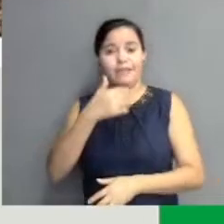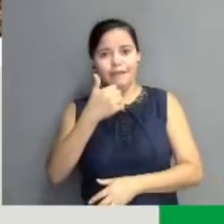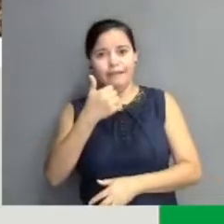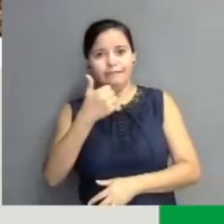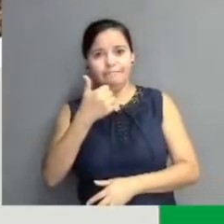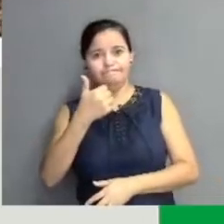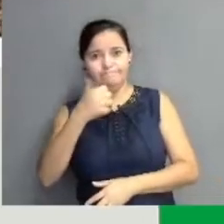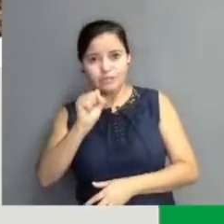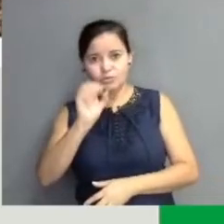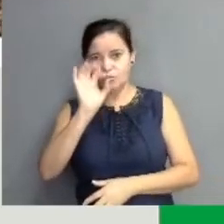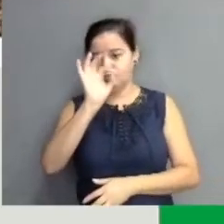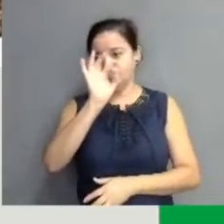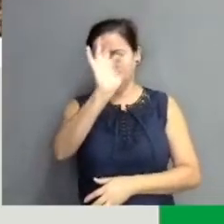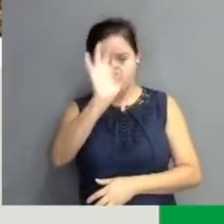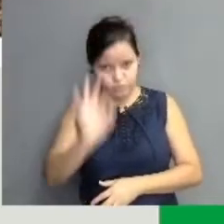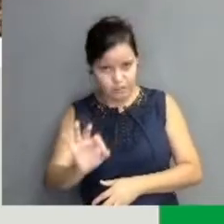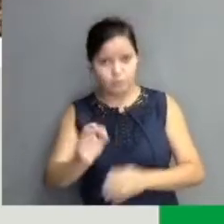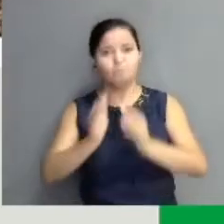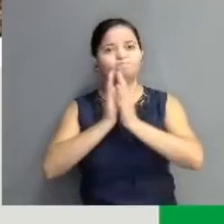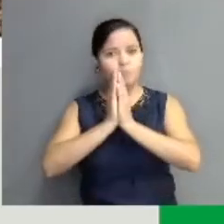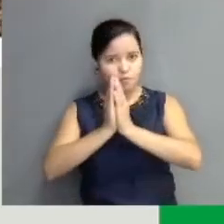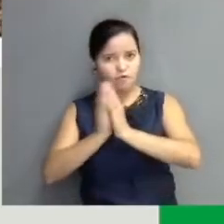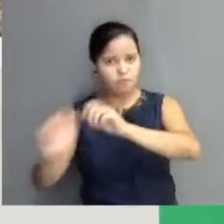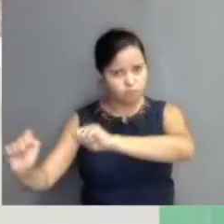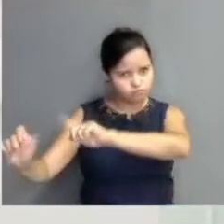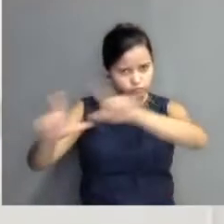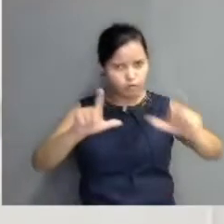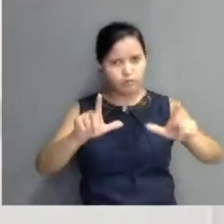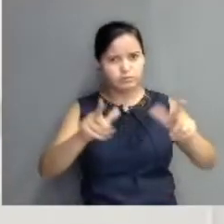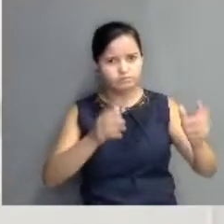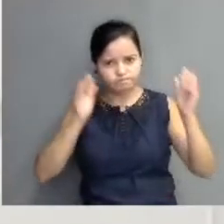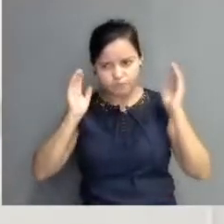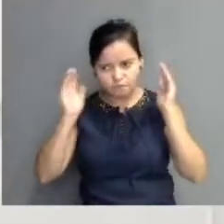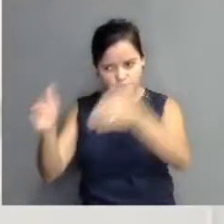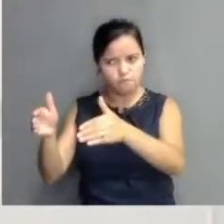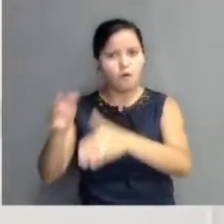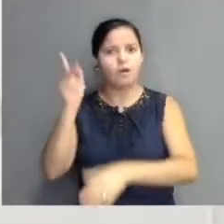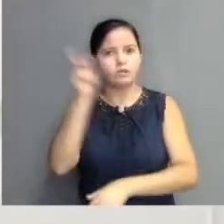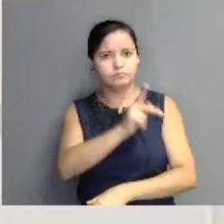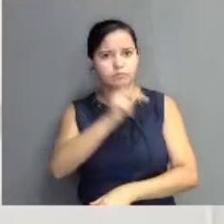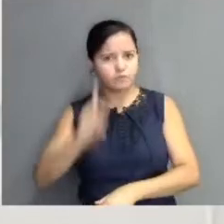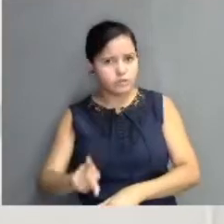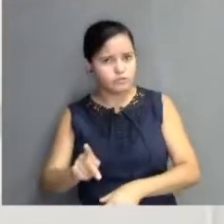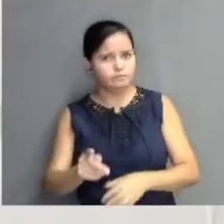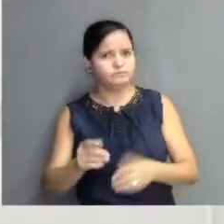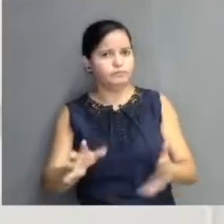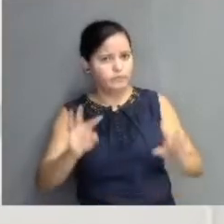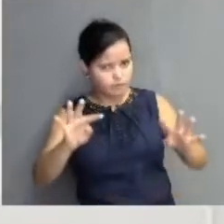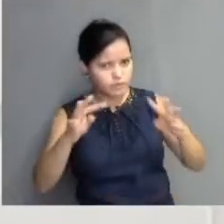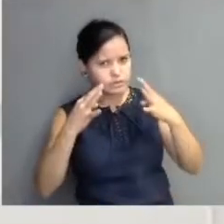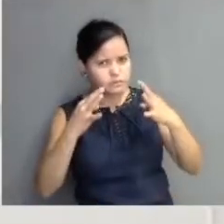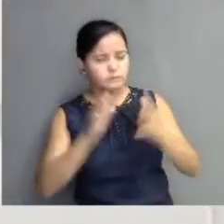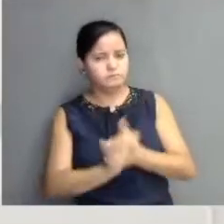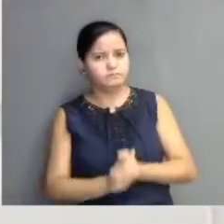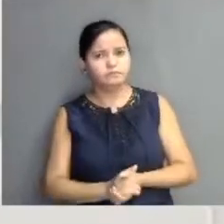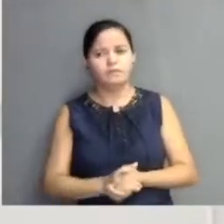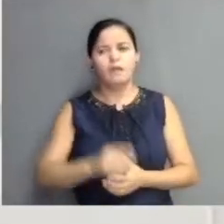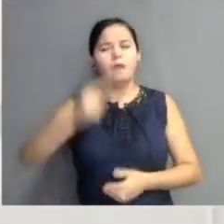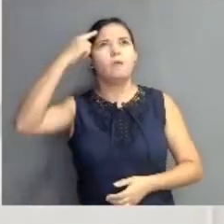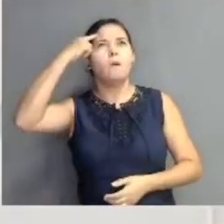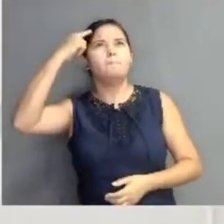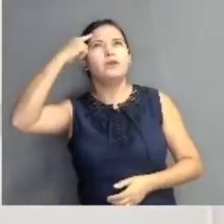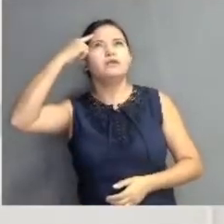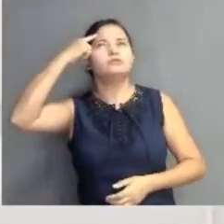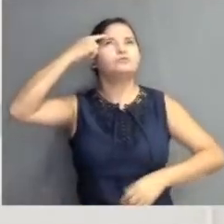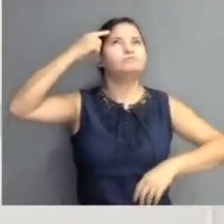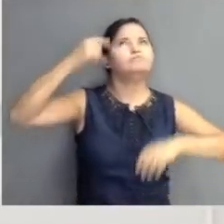18%. Por favor, produção, volta aqui para mim. Foca aqui em mim. Presta atenção numa coisa. Vê que coisa mais fofa. Quando eu paro para analisar esses dados